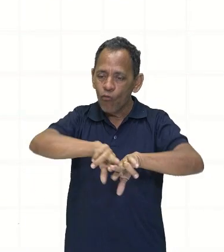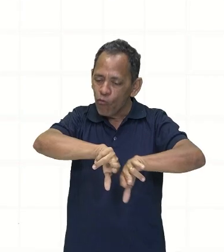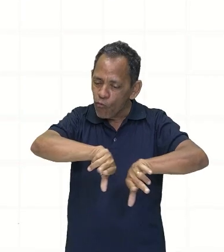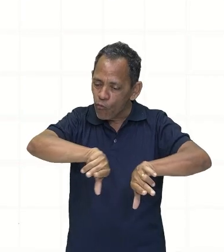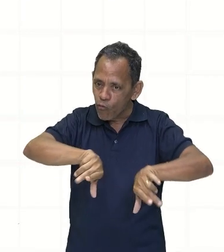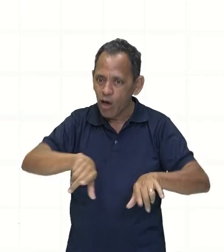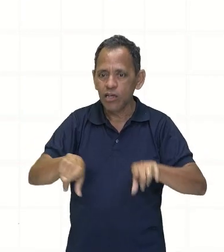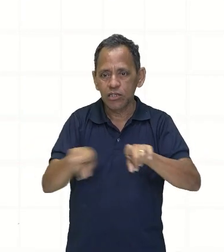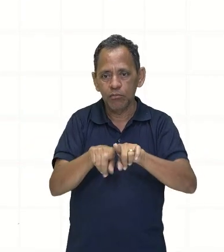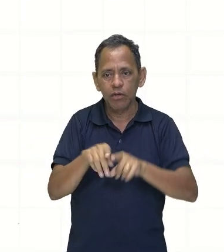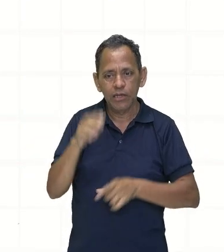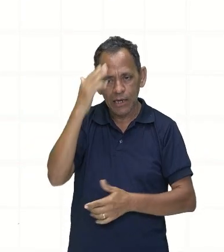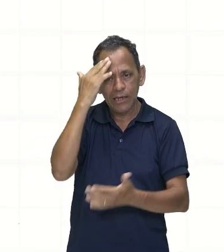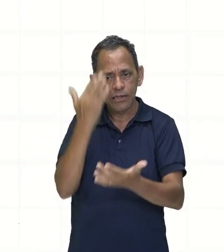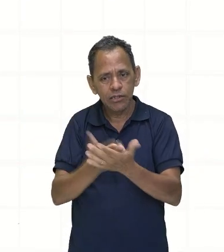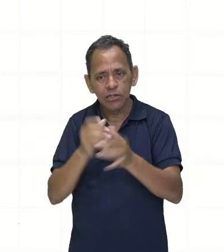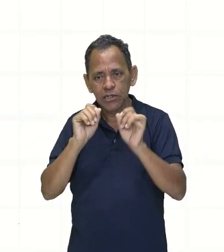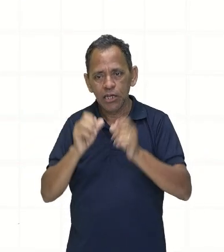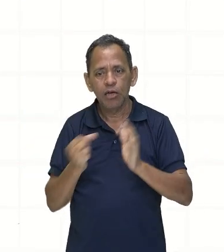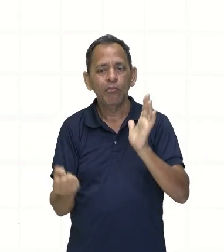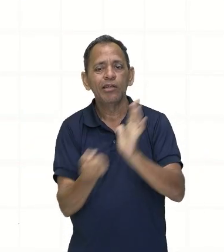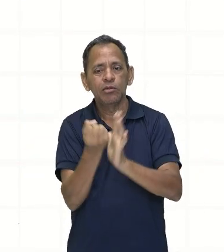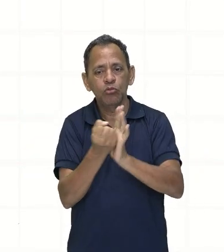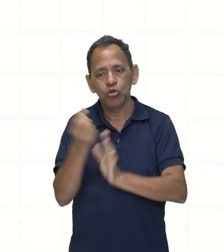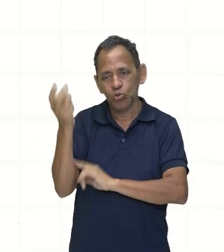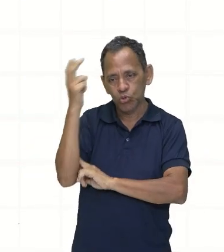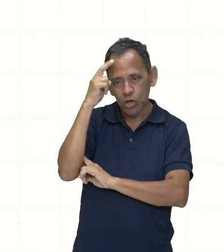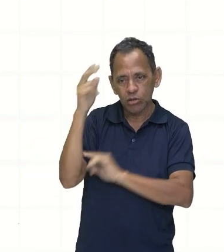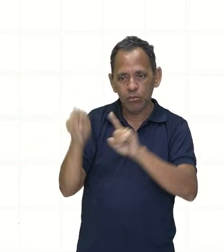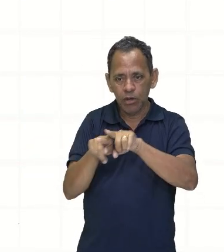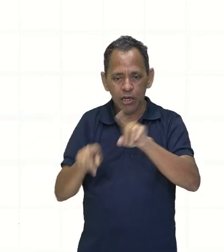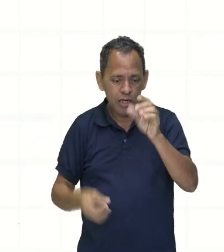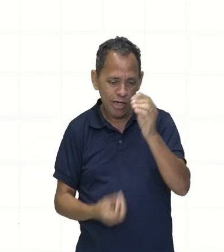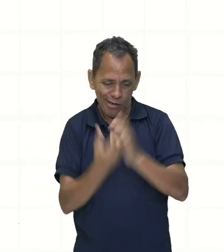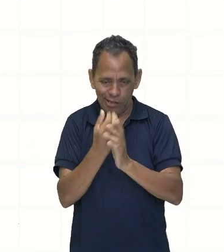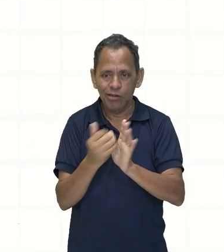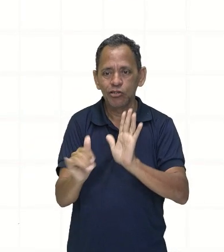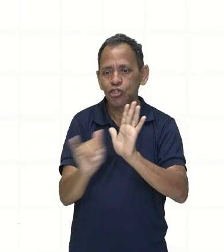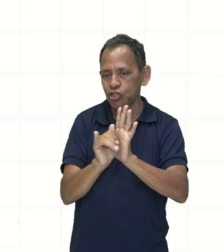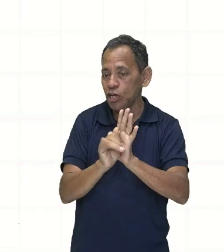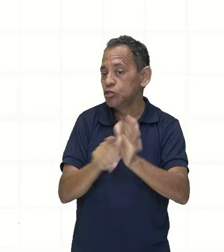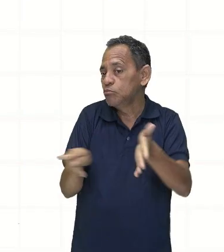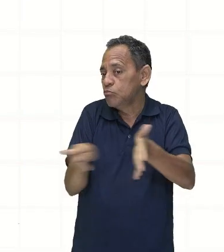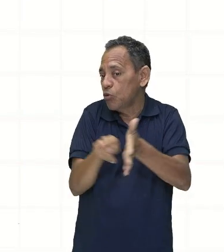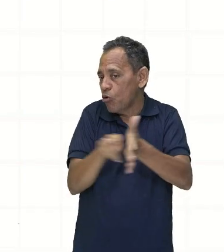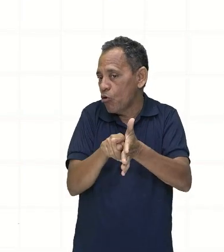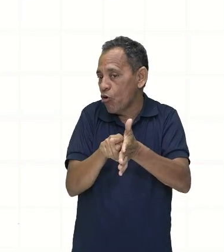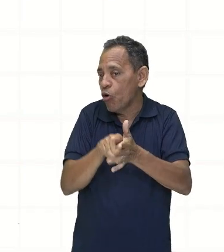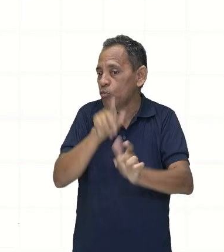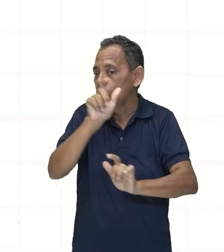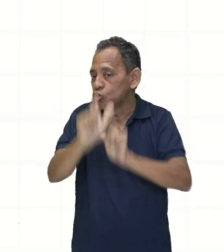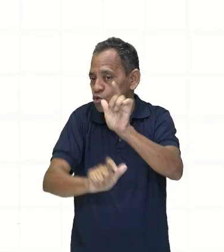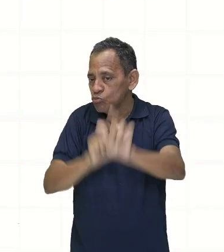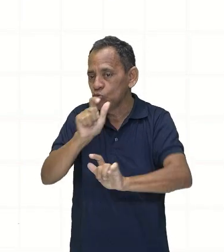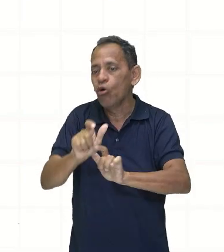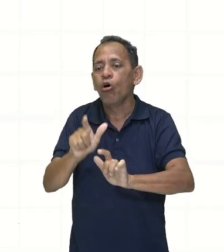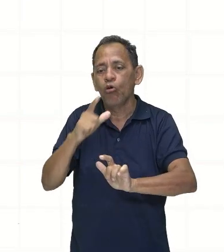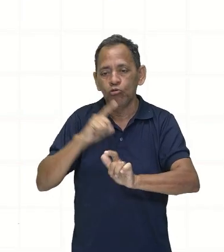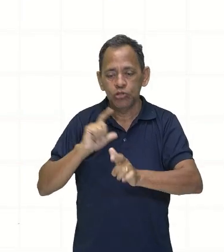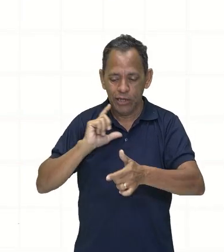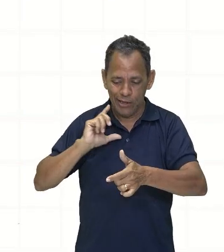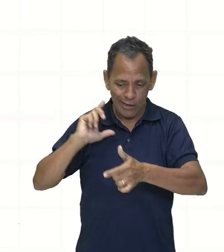consideradas aqui patrimônio cultural e formam a identidade desses povos, né? Carregadas ali pela